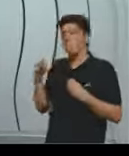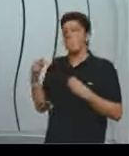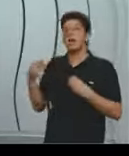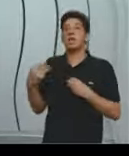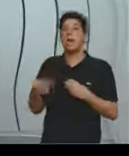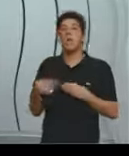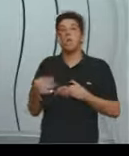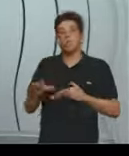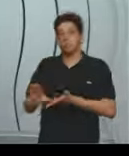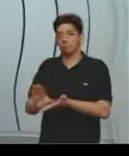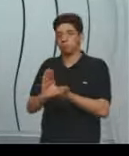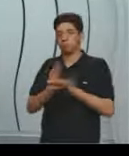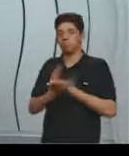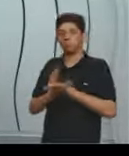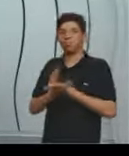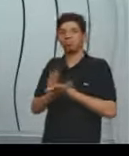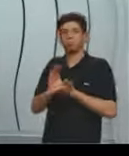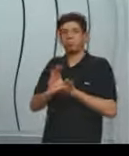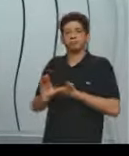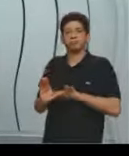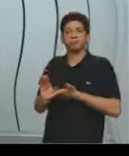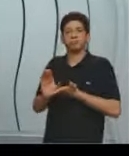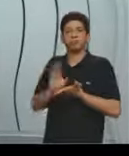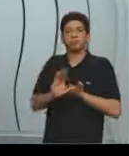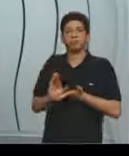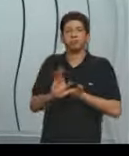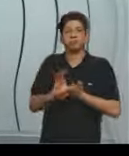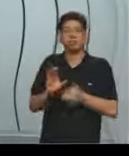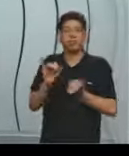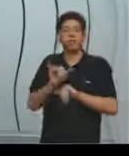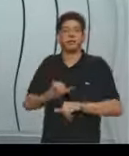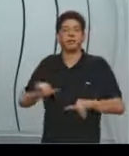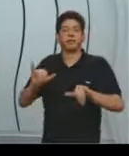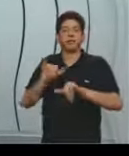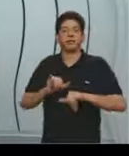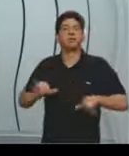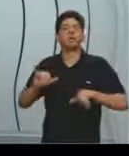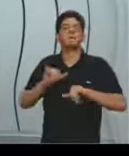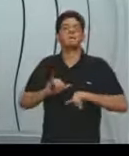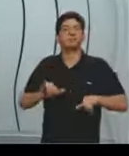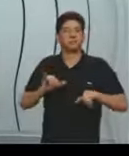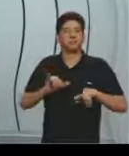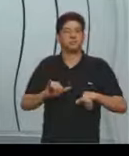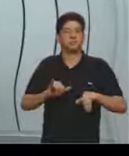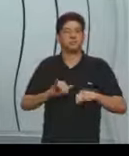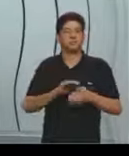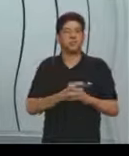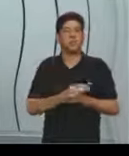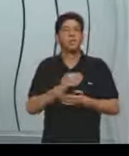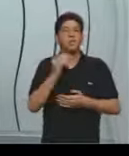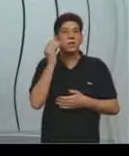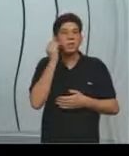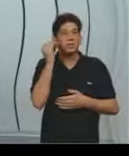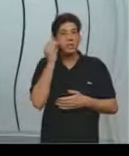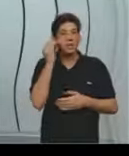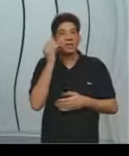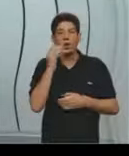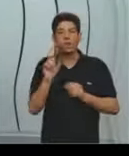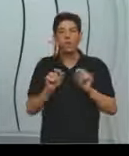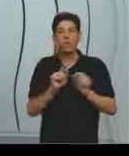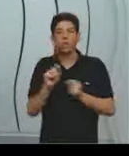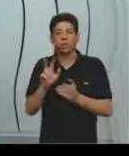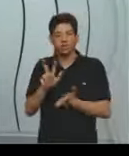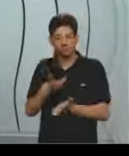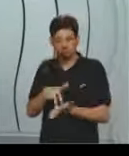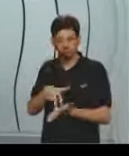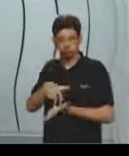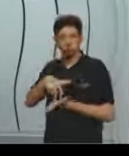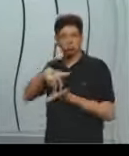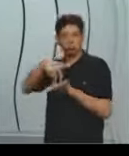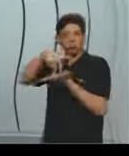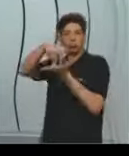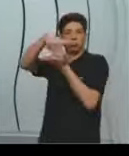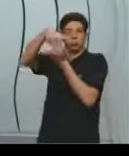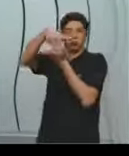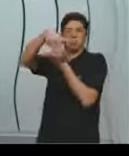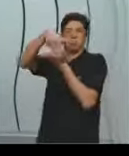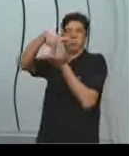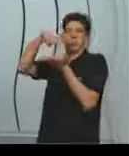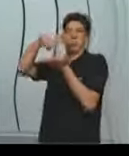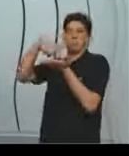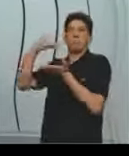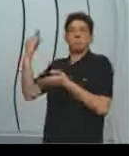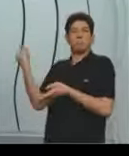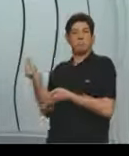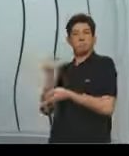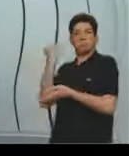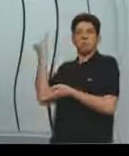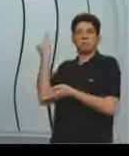eu mexer na minha campanha E aí como é que funciona e acontece isso sinceramente é tendo se criar imagens essas pessoas nesse sentido né e o que que vai